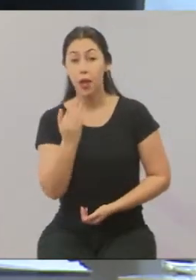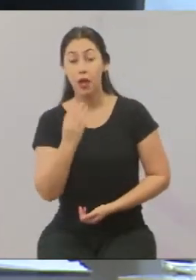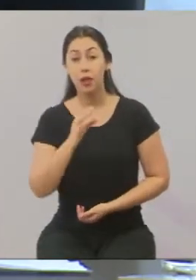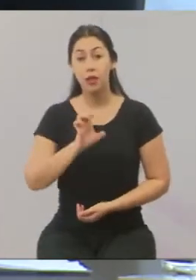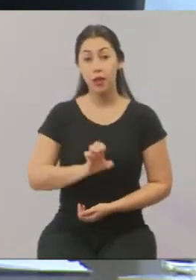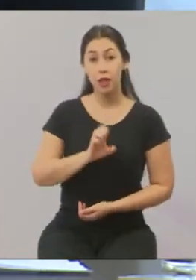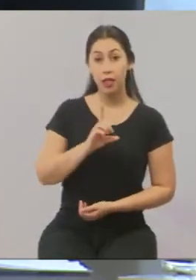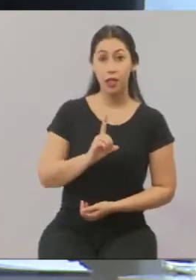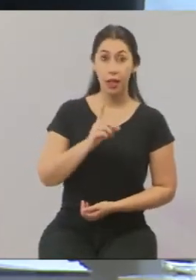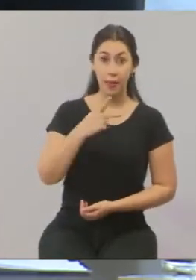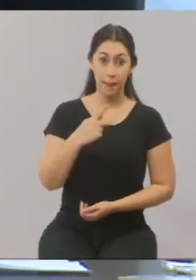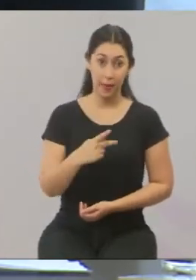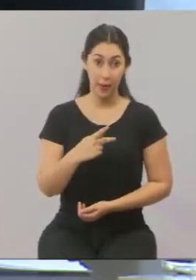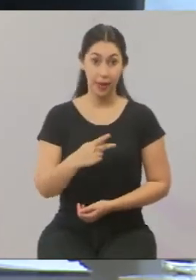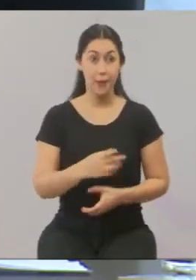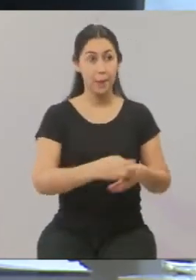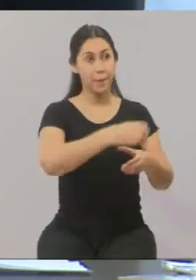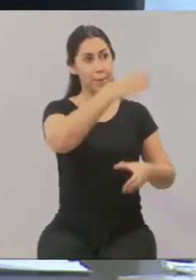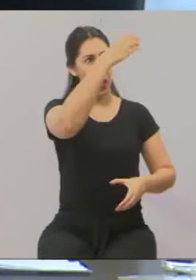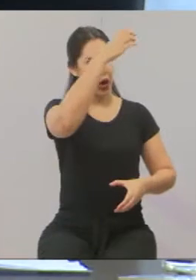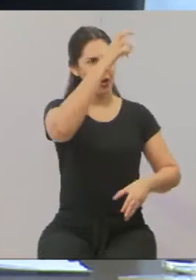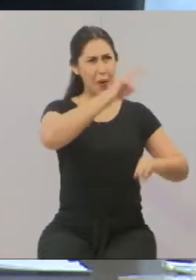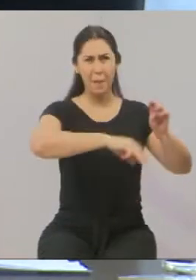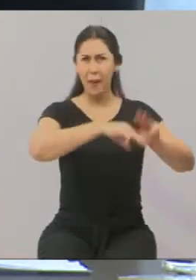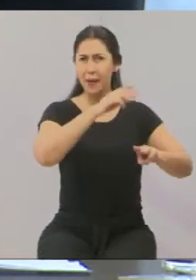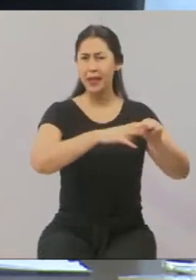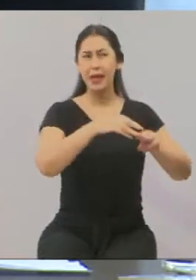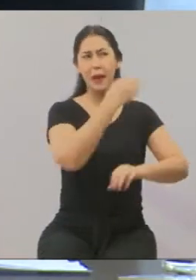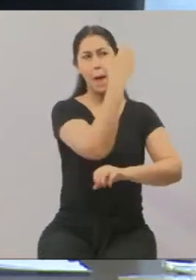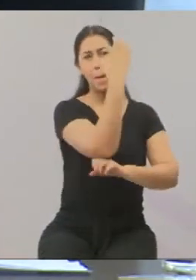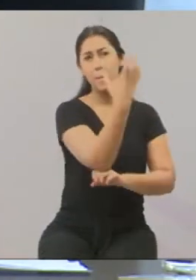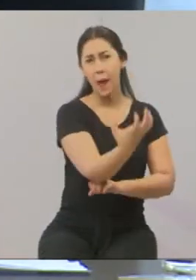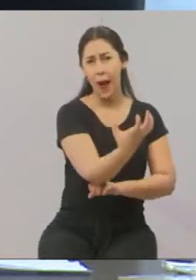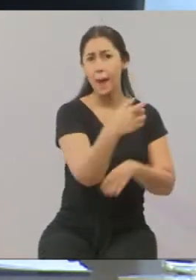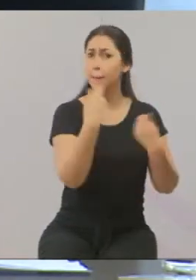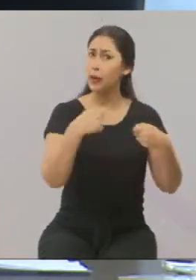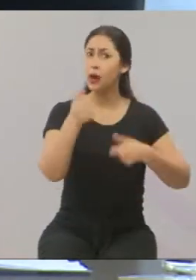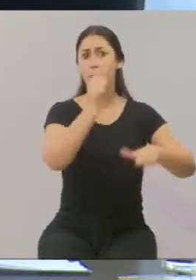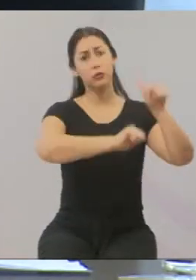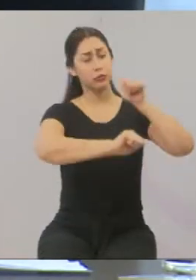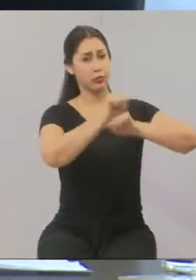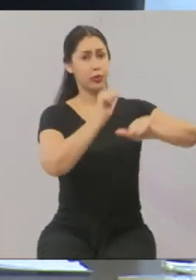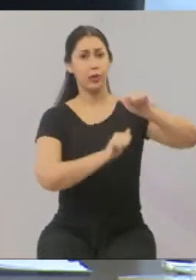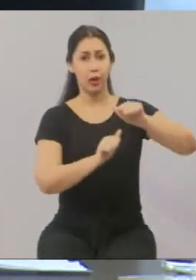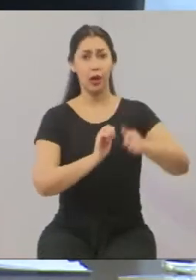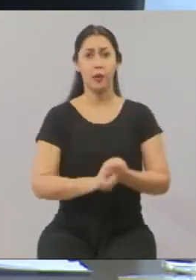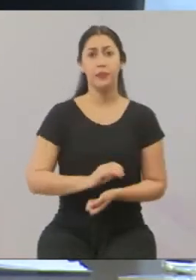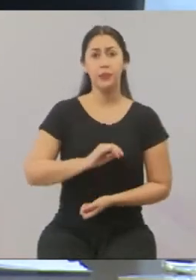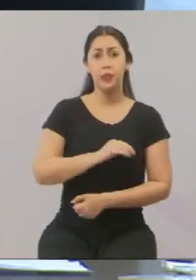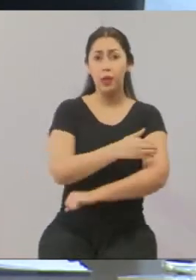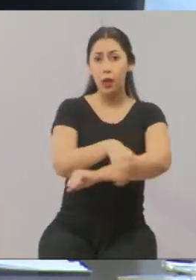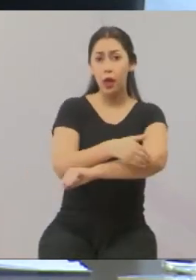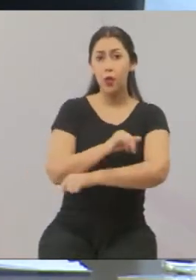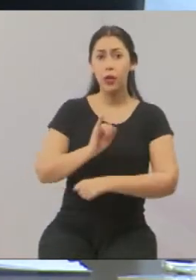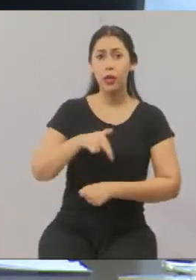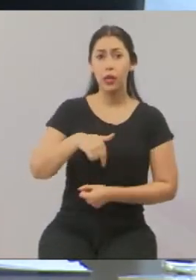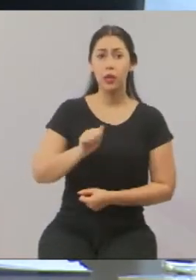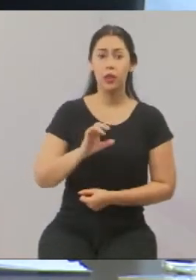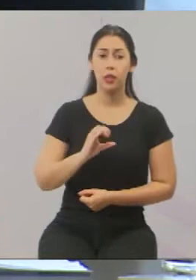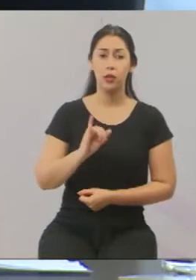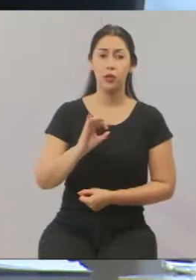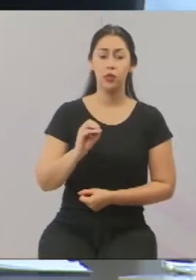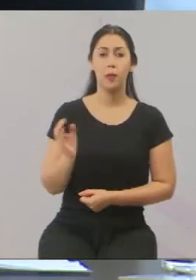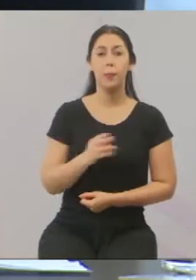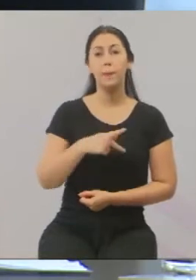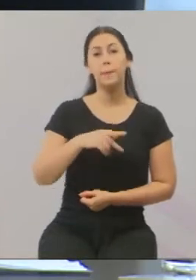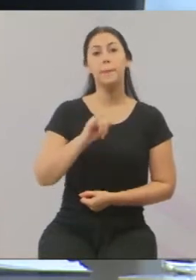EDP, solicitando a troca de poste de madeira torto, situado em frente ao número 1169, da rua Inácio Pinheiro, no Jardim